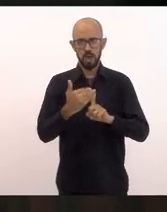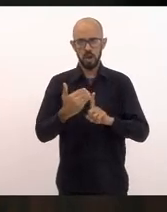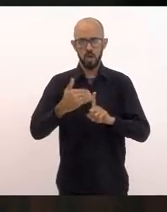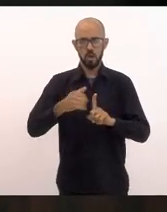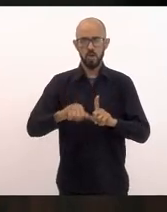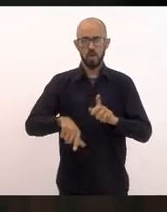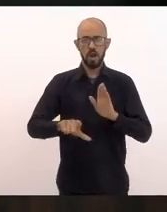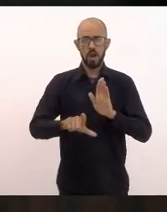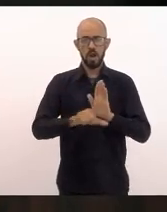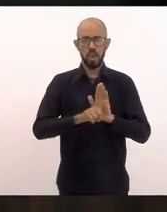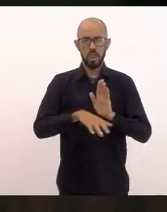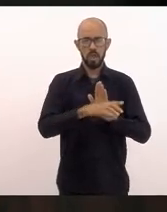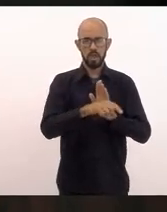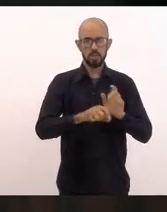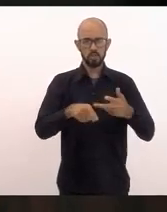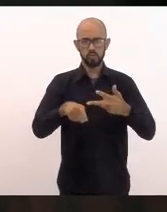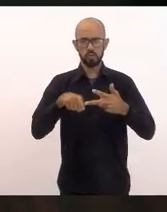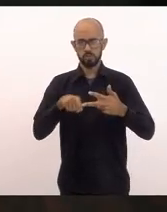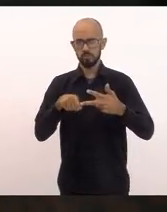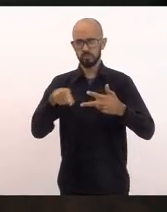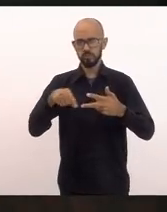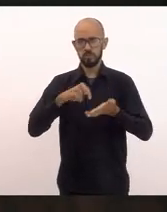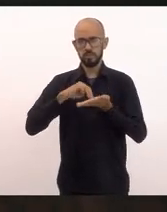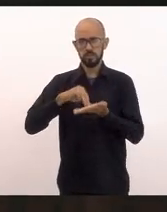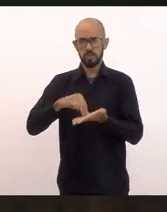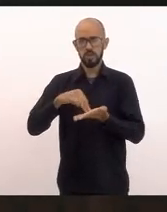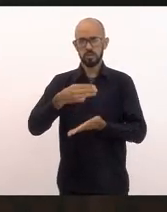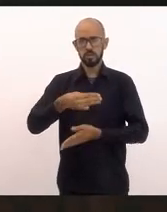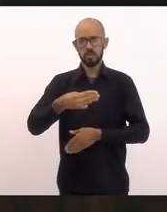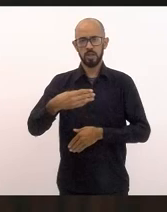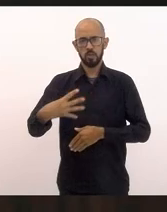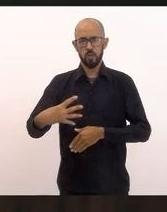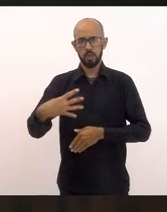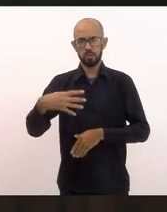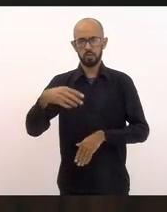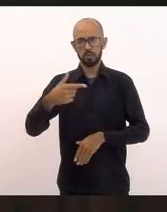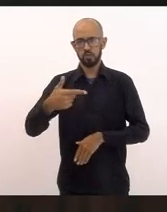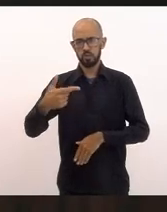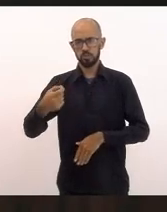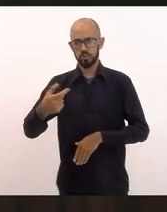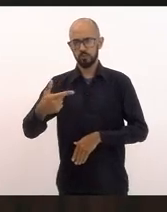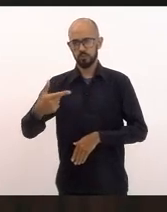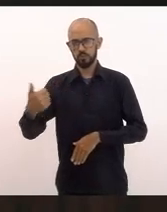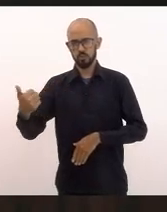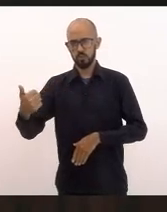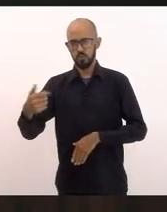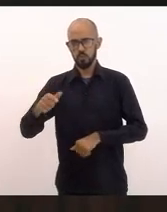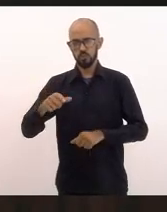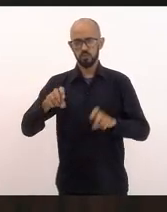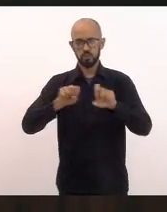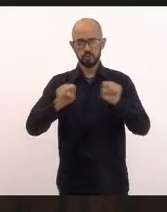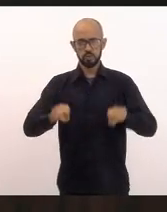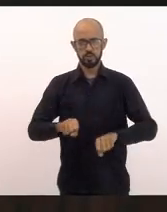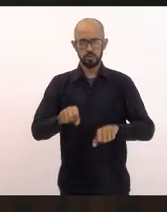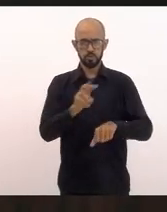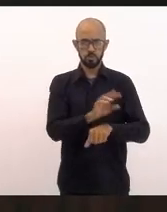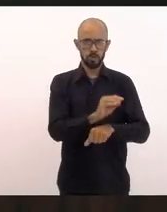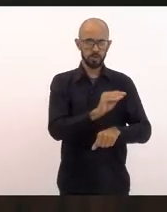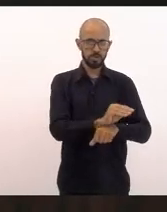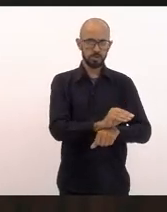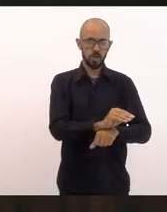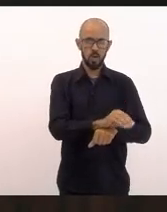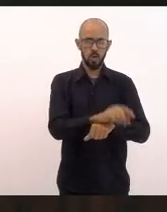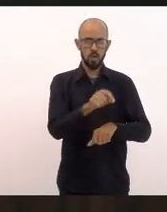21, de autoria do Poder Executivo, mensagem 34 de 21, que dispõe sobre o sistema de proteção social dos militares do Estado do Rio de